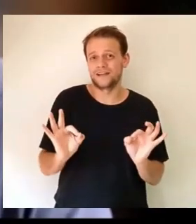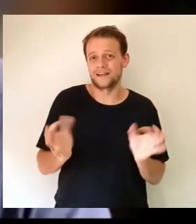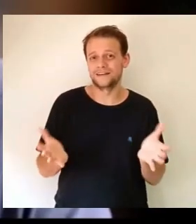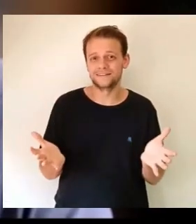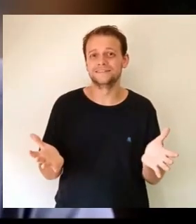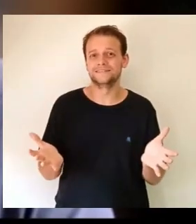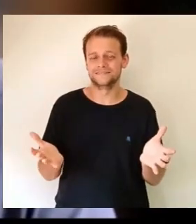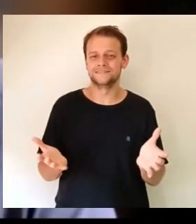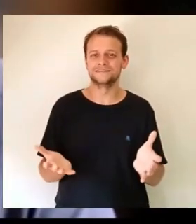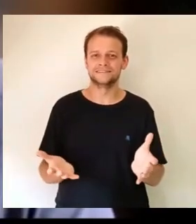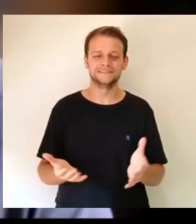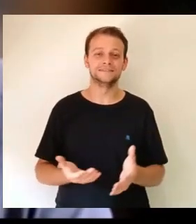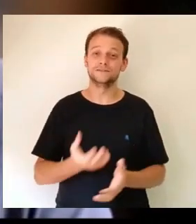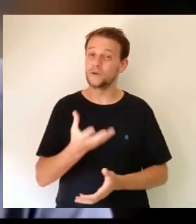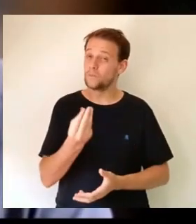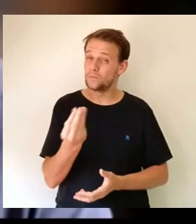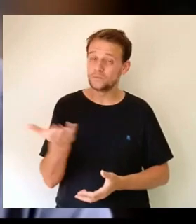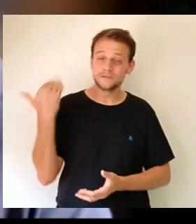de eu nascer.